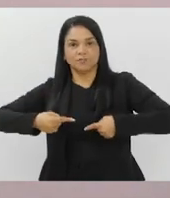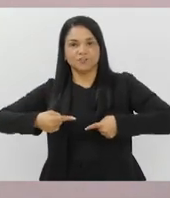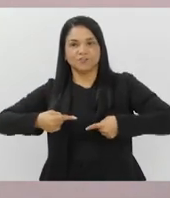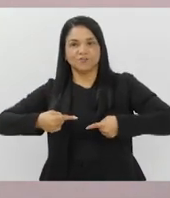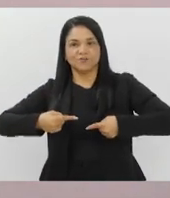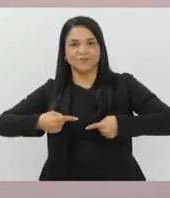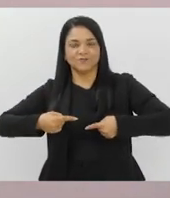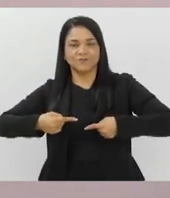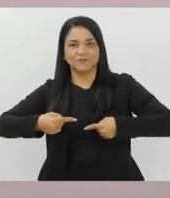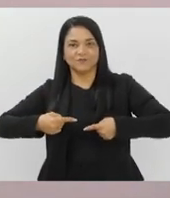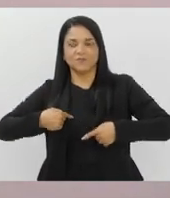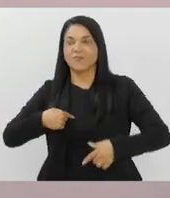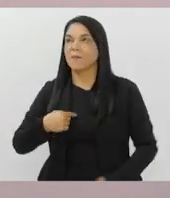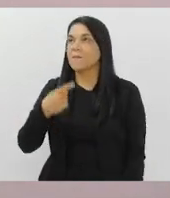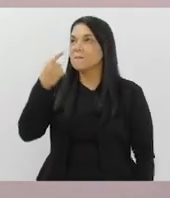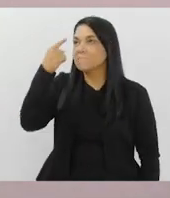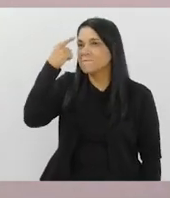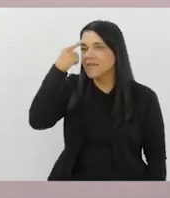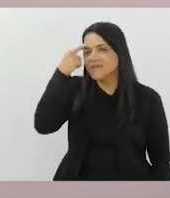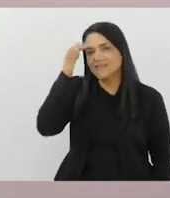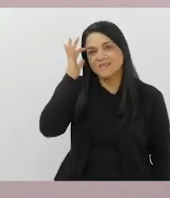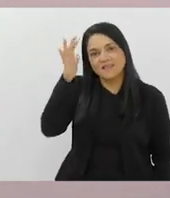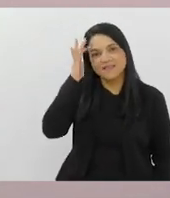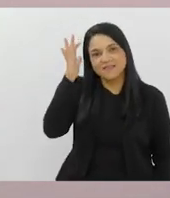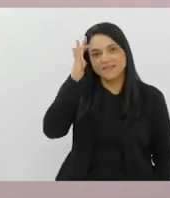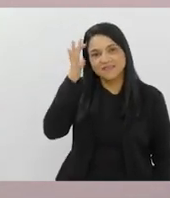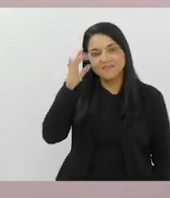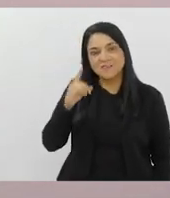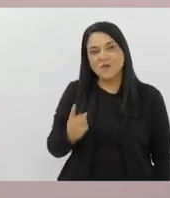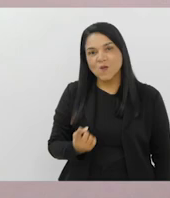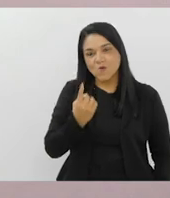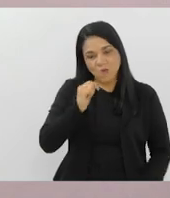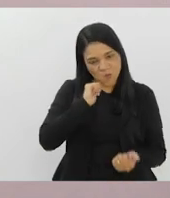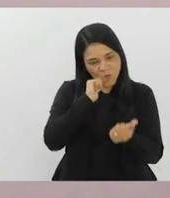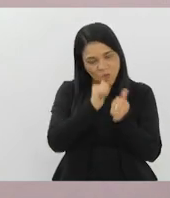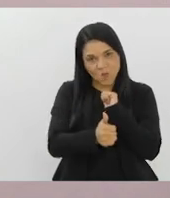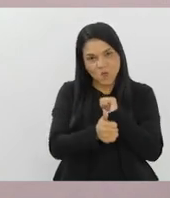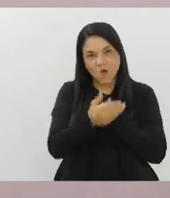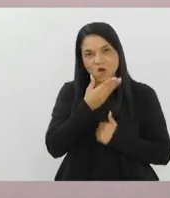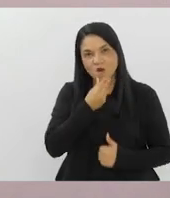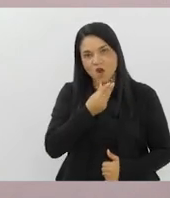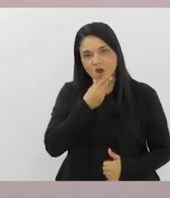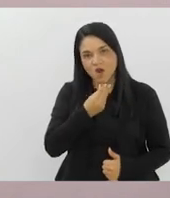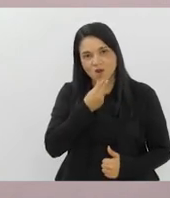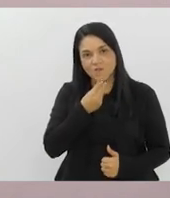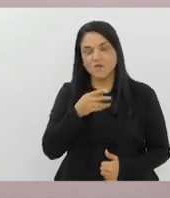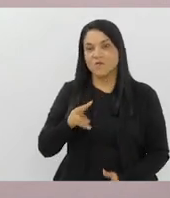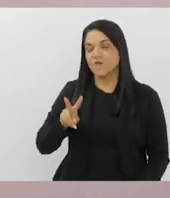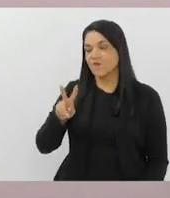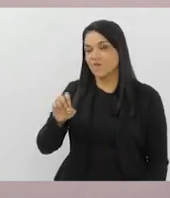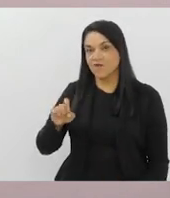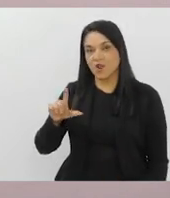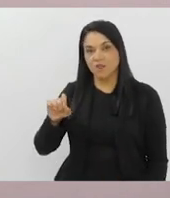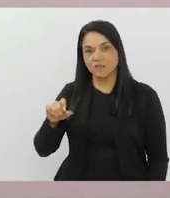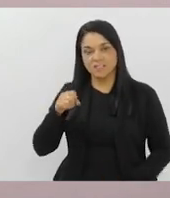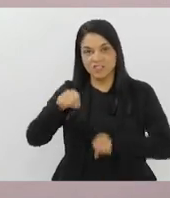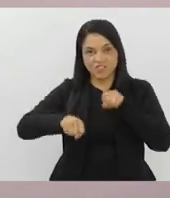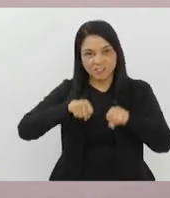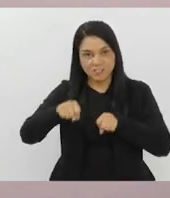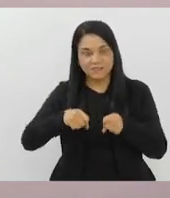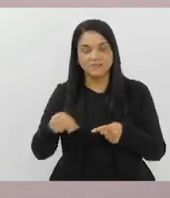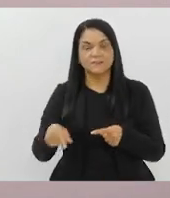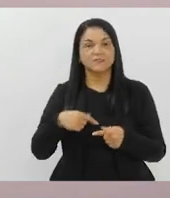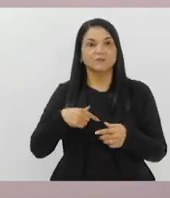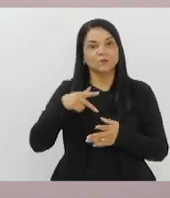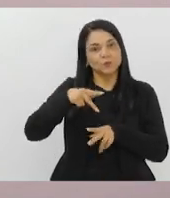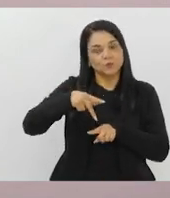já imaginou que um jogador de futebol, um velocista, um surfista,